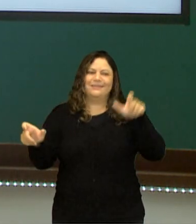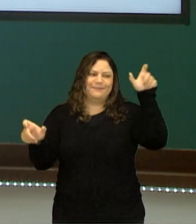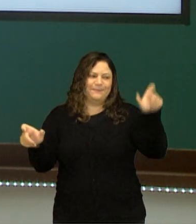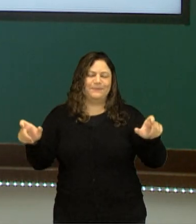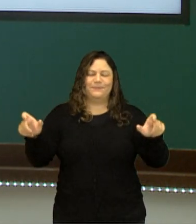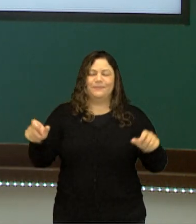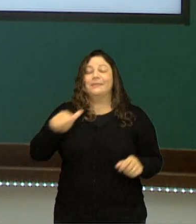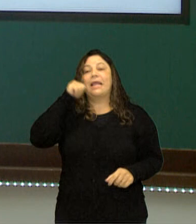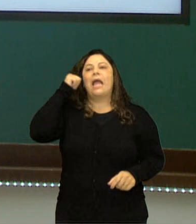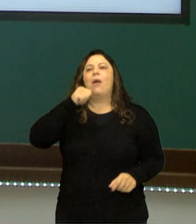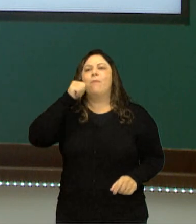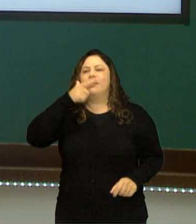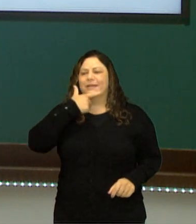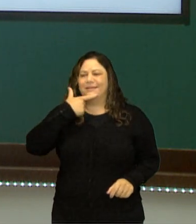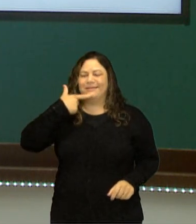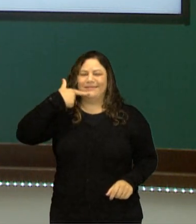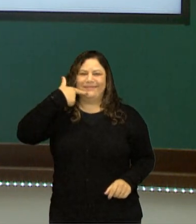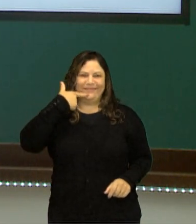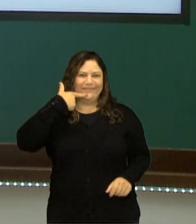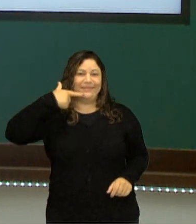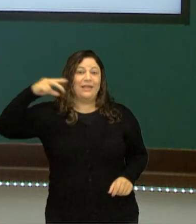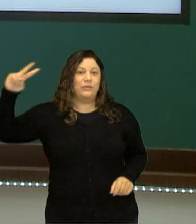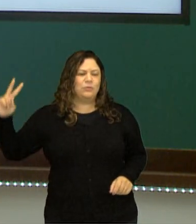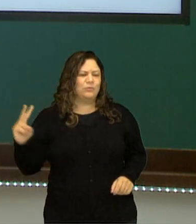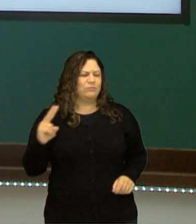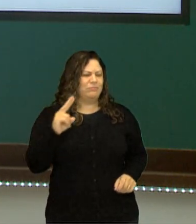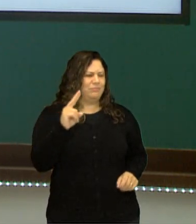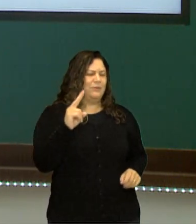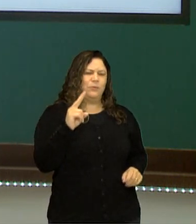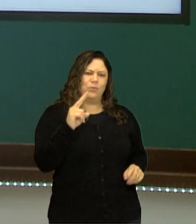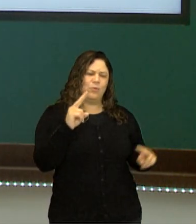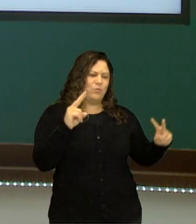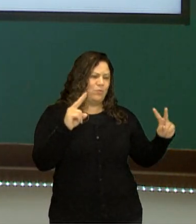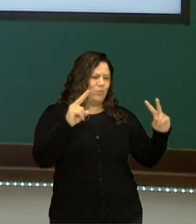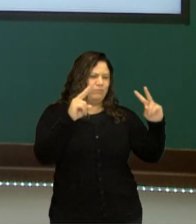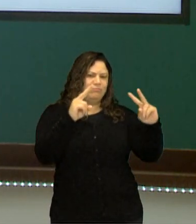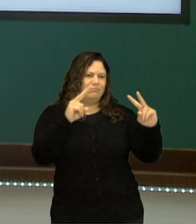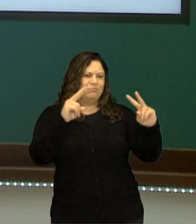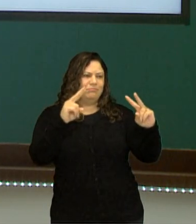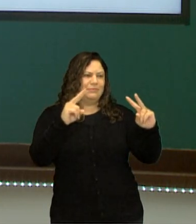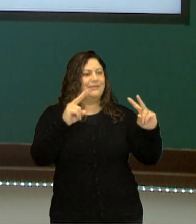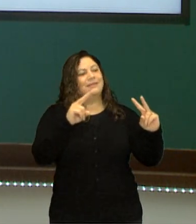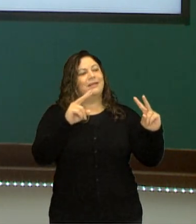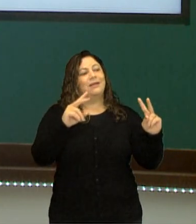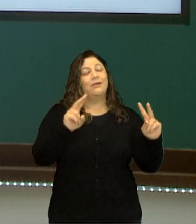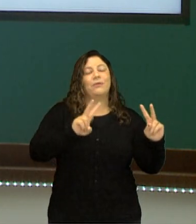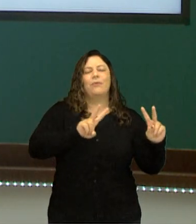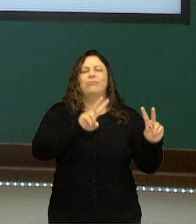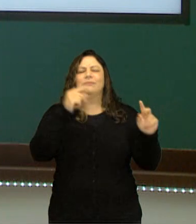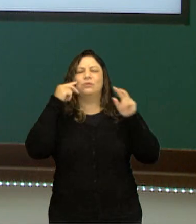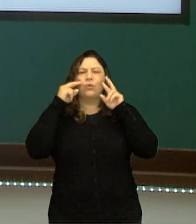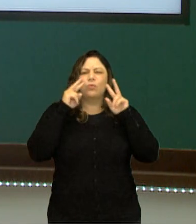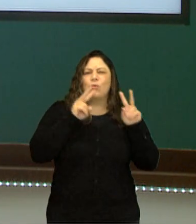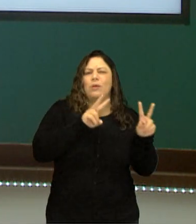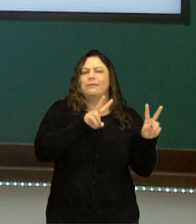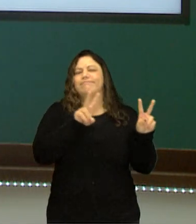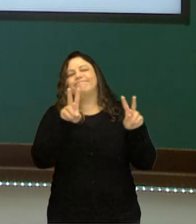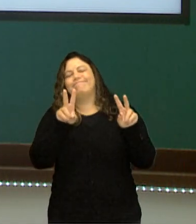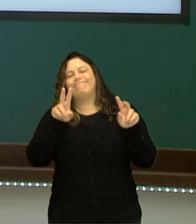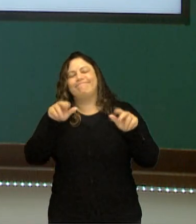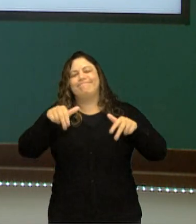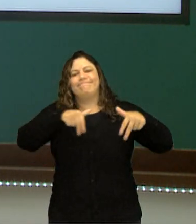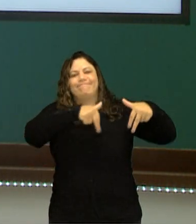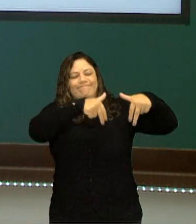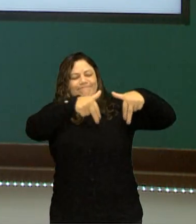palavras, também indica que ele é muito romântico pela forma que ele se dirige a ela. Seguindo, nós temos o conflito. O